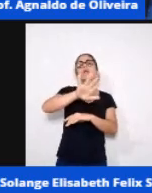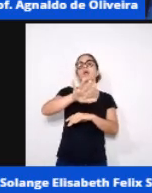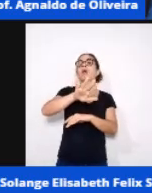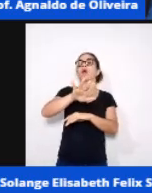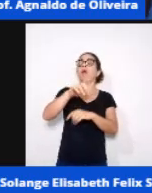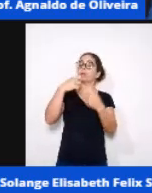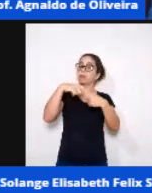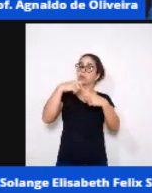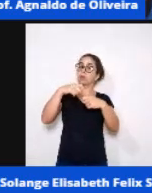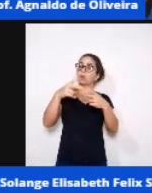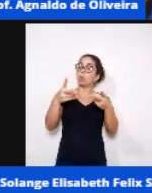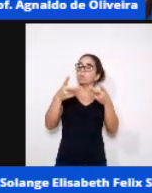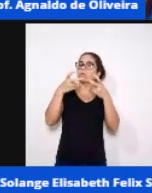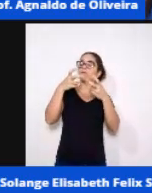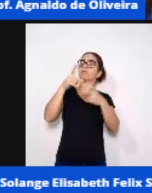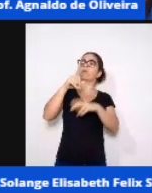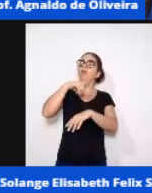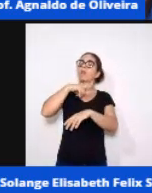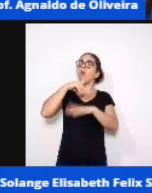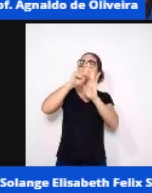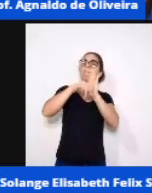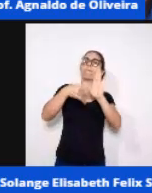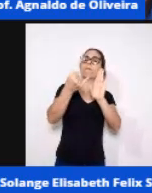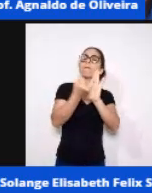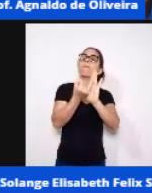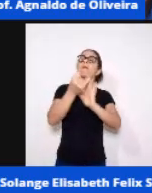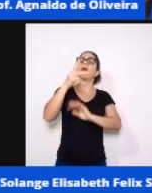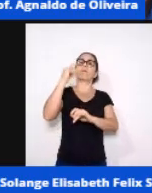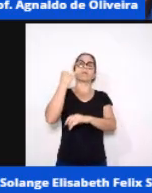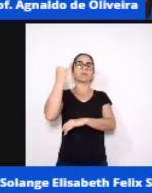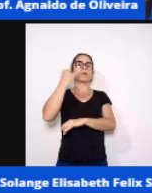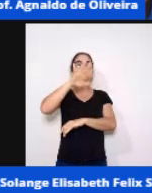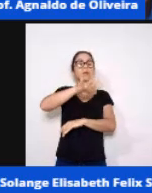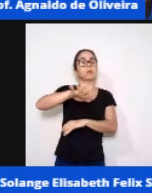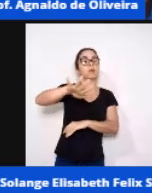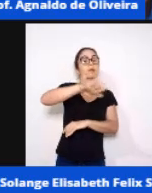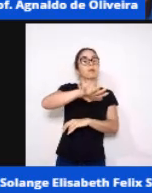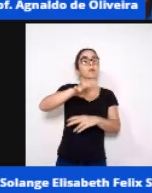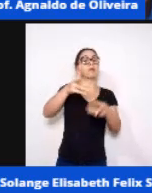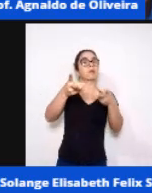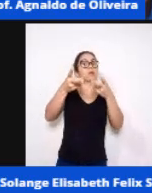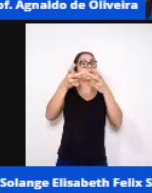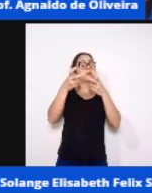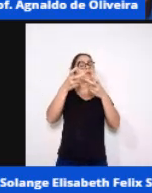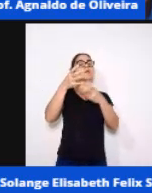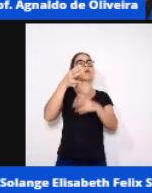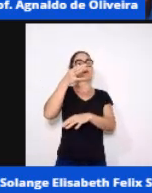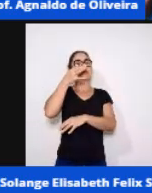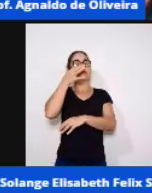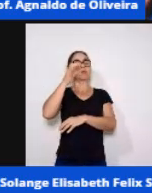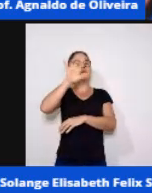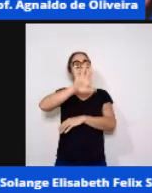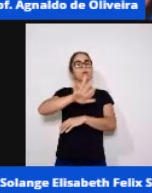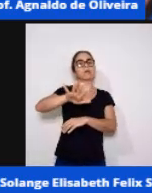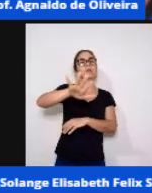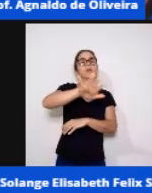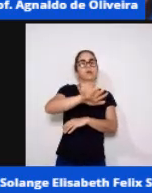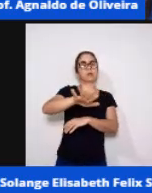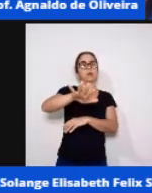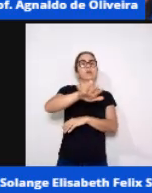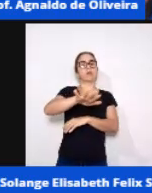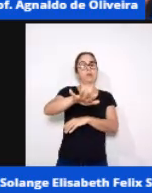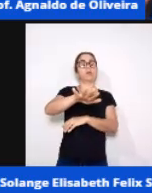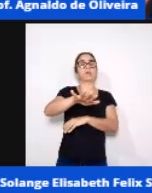campo. Então, vou destacar algumas coisas aqui que nós achamos interessante para escrever no campo observações para